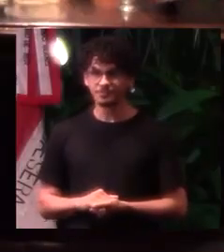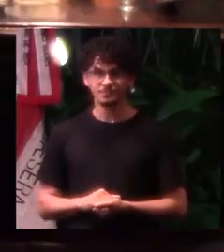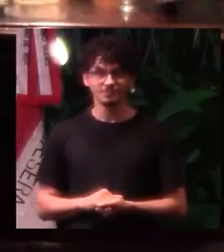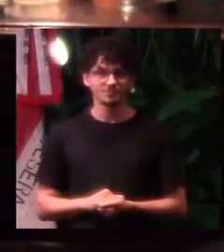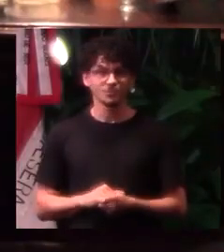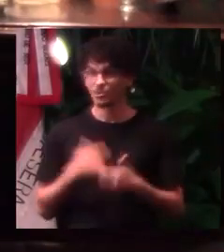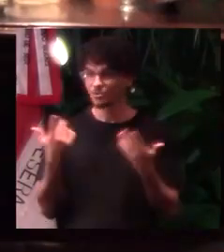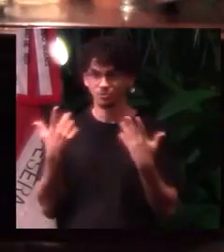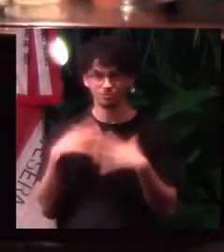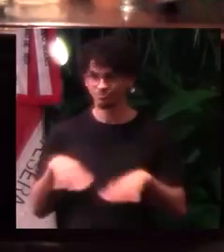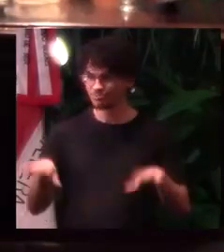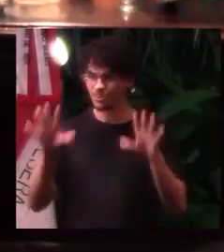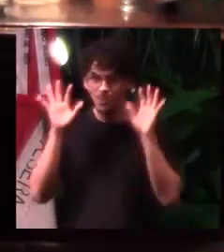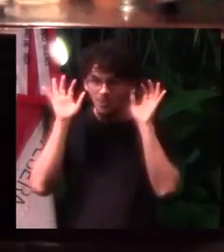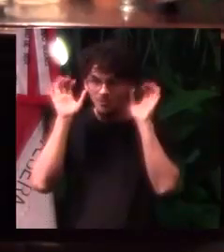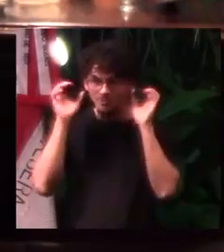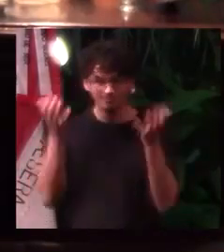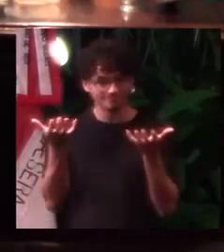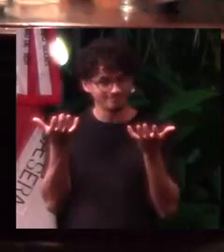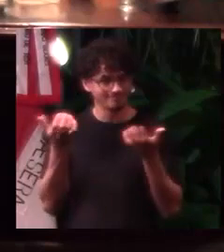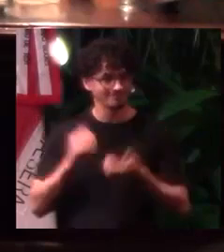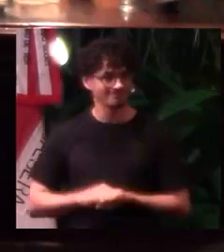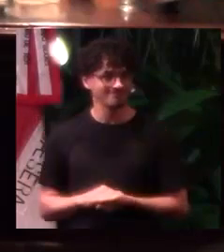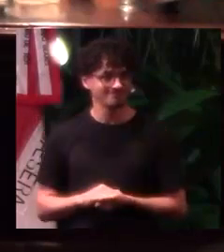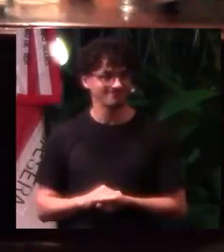Sou todo ouvidos, viu, gente?